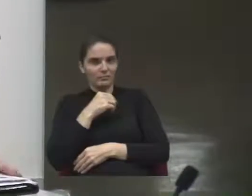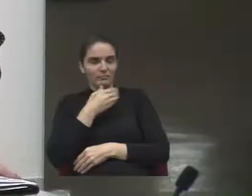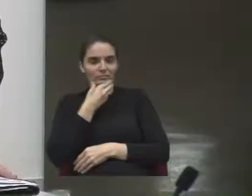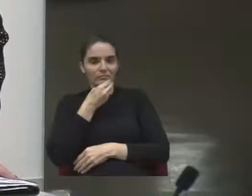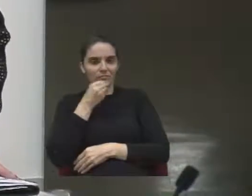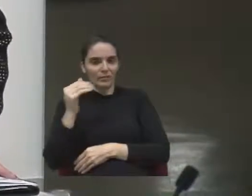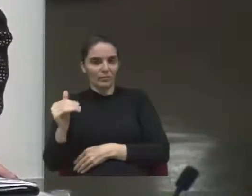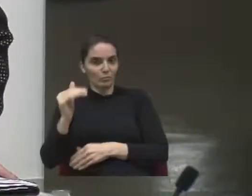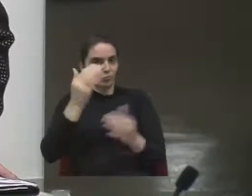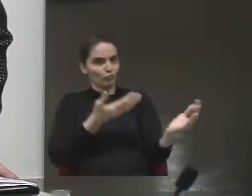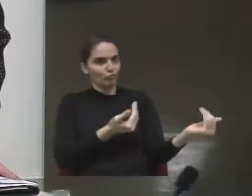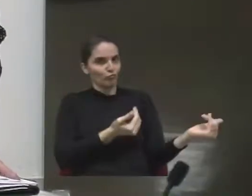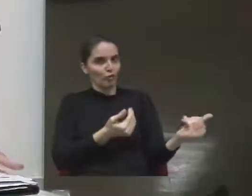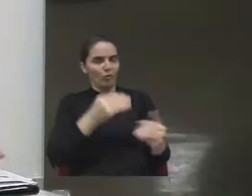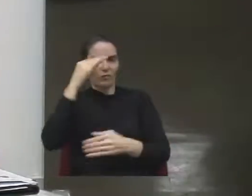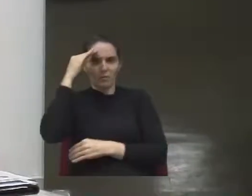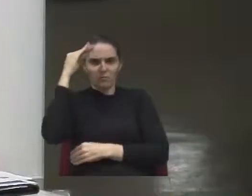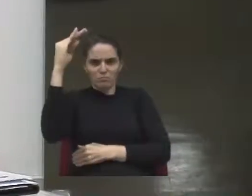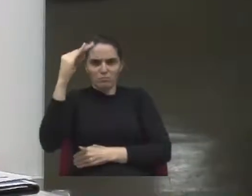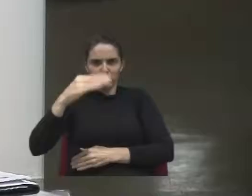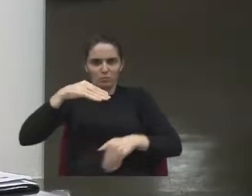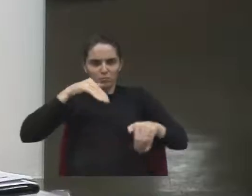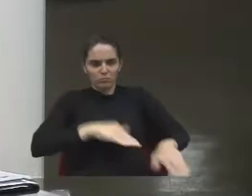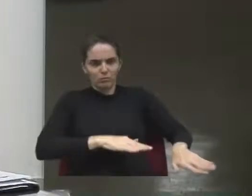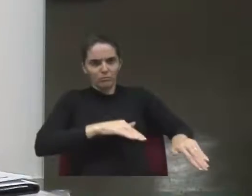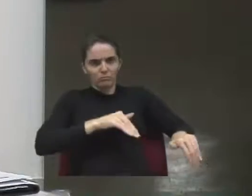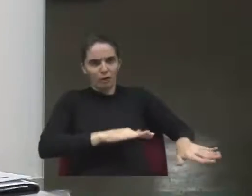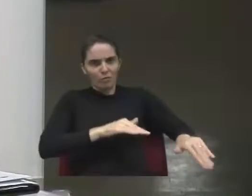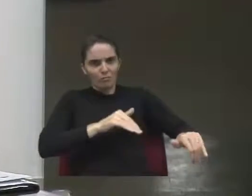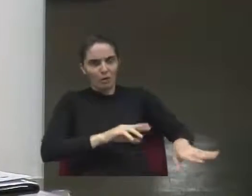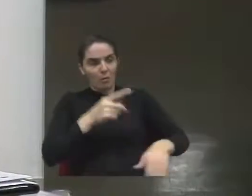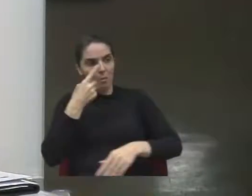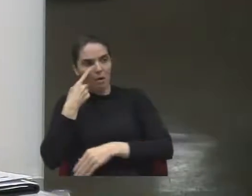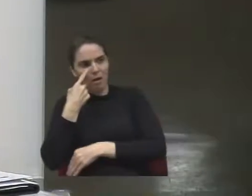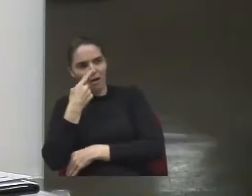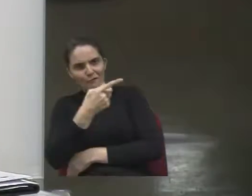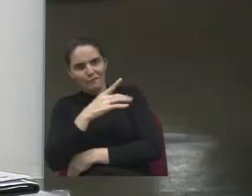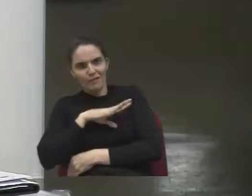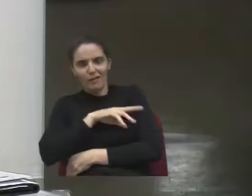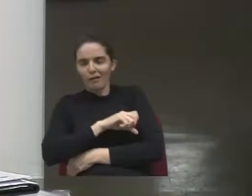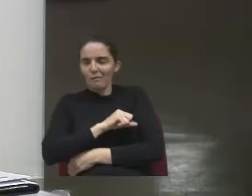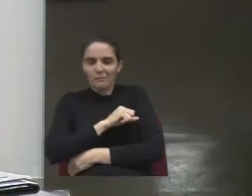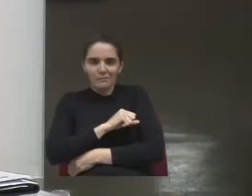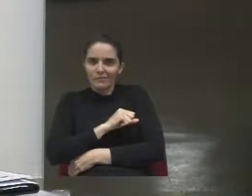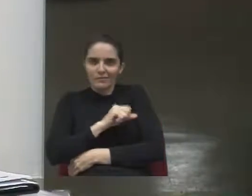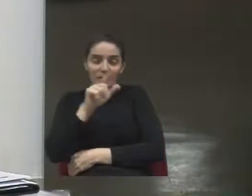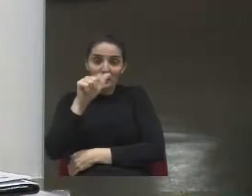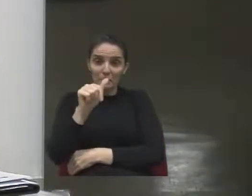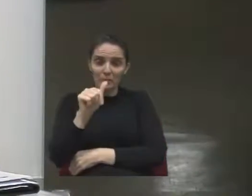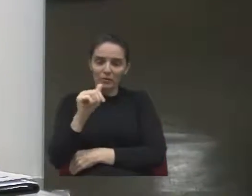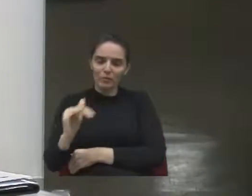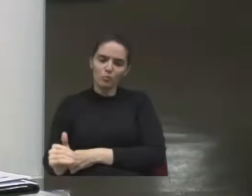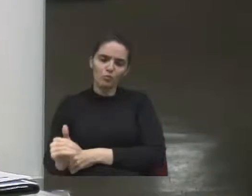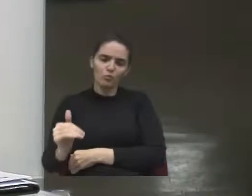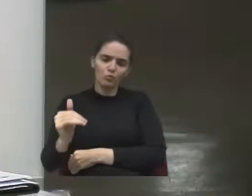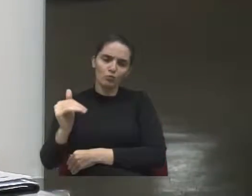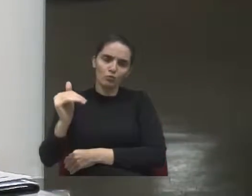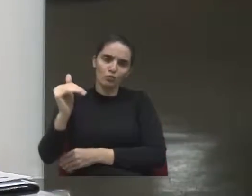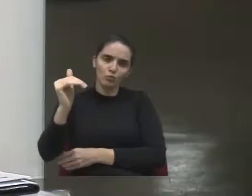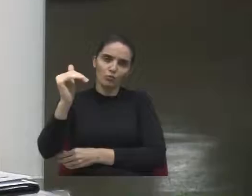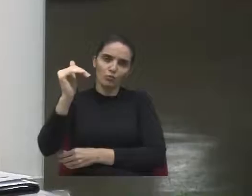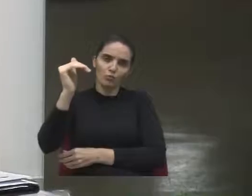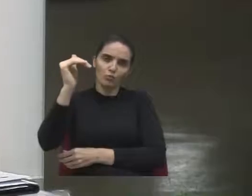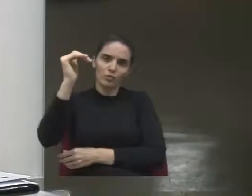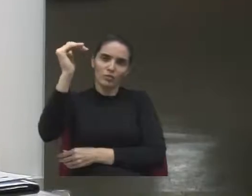Mas a maturidade e a vivência acaba por trazer uma visão